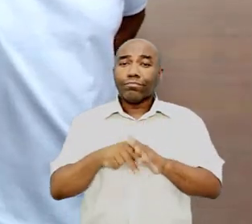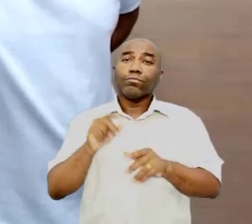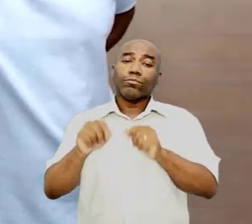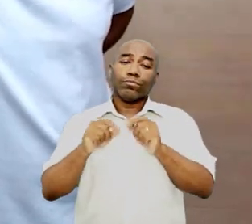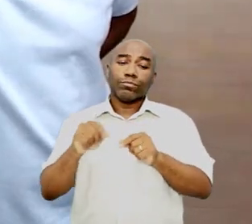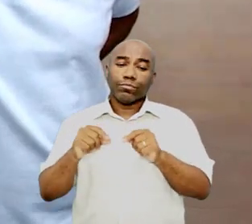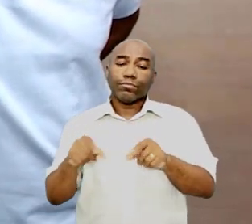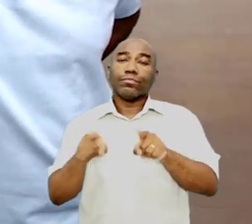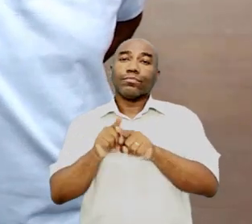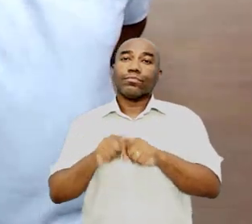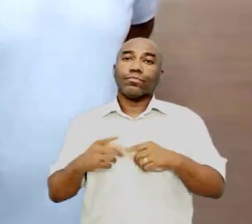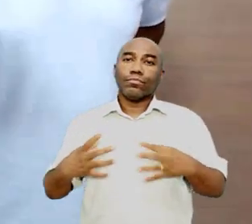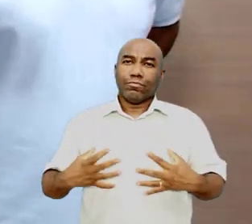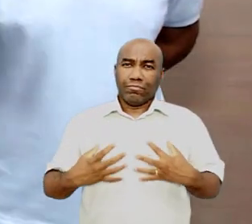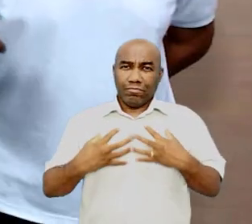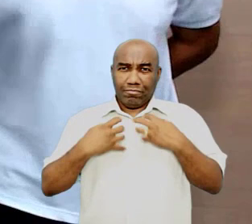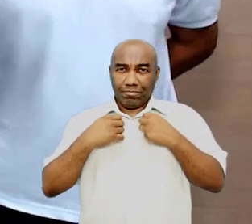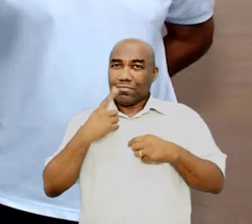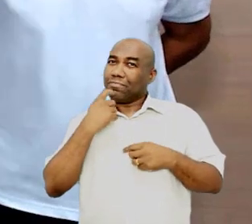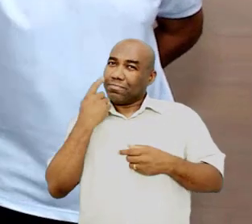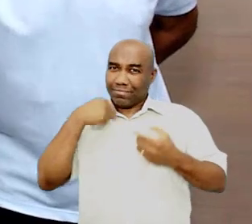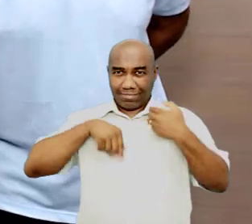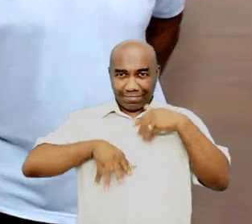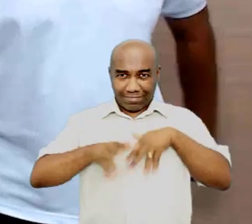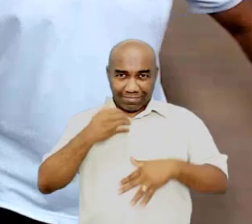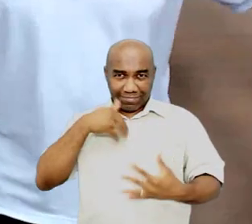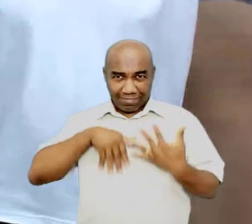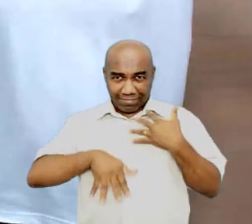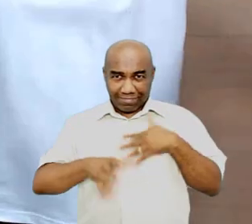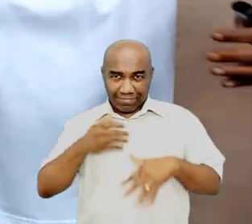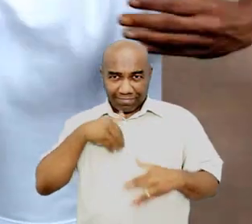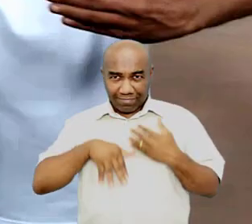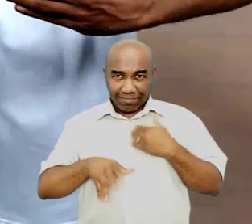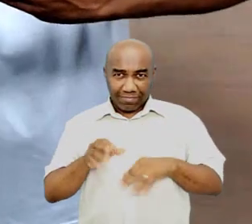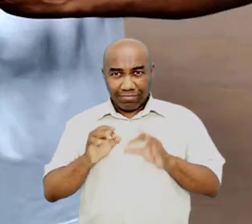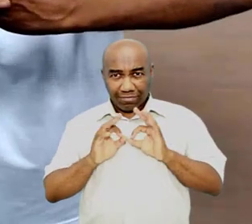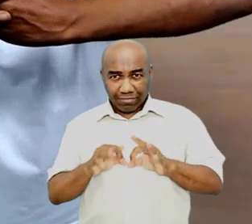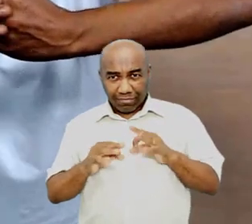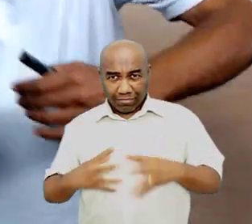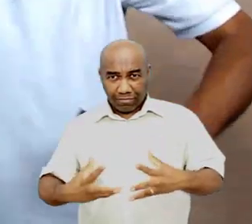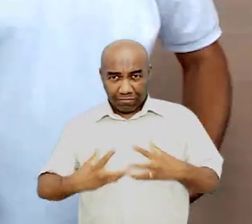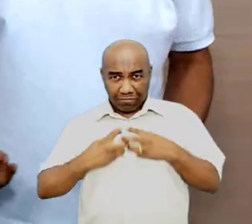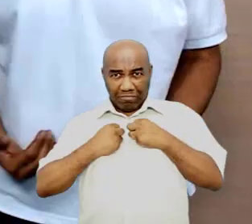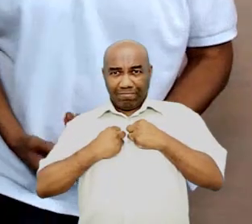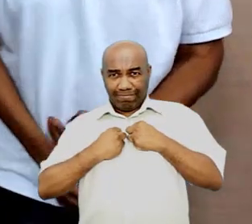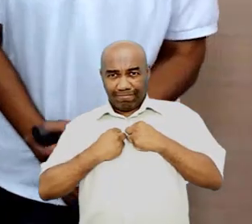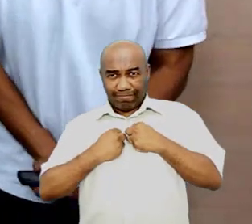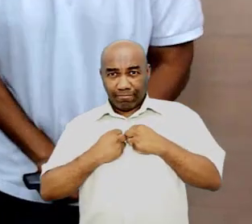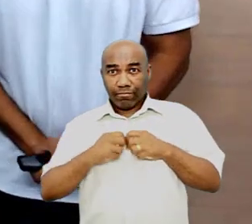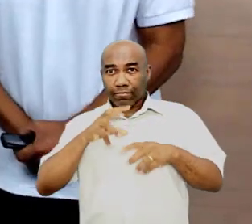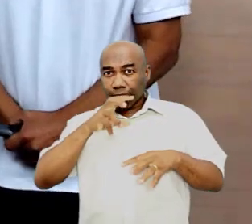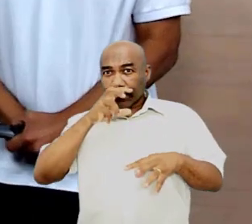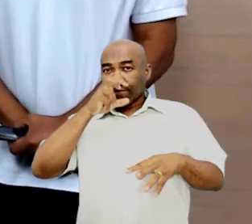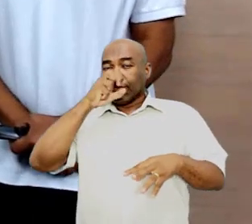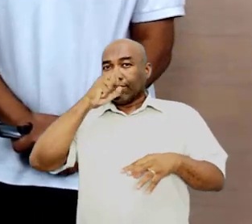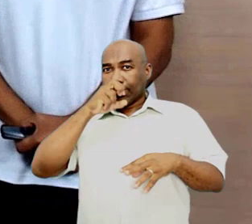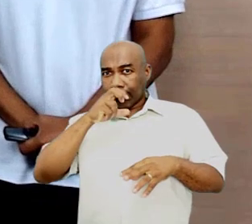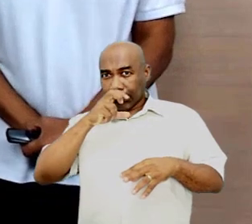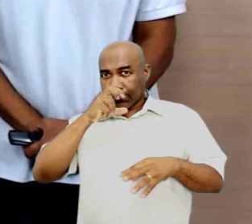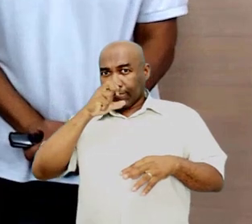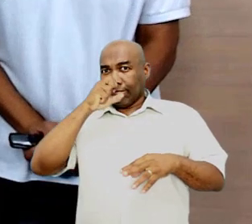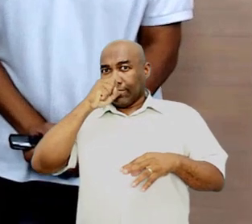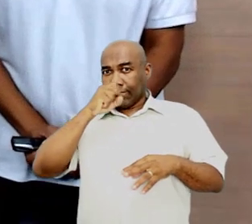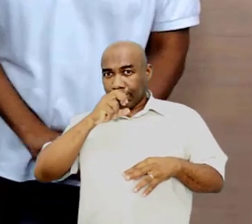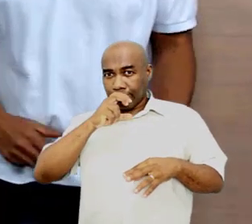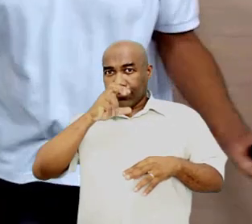por hemoglobina, ou seja, glóbulos vermelhos. Ela segura a hemoglobina, você tem falta